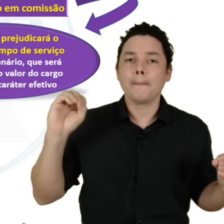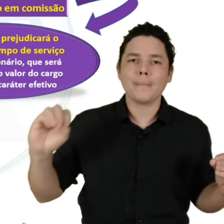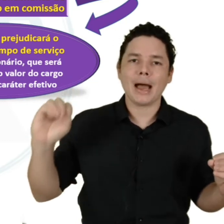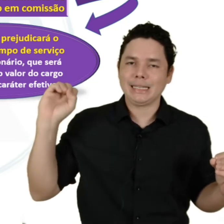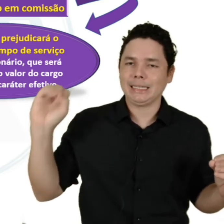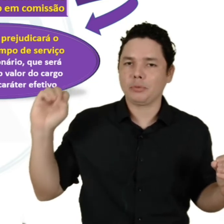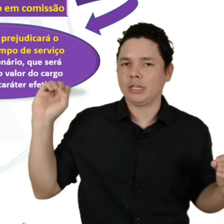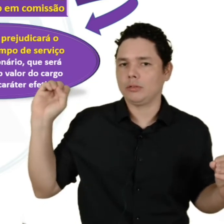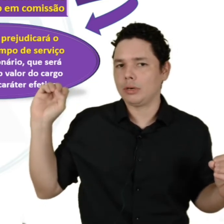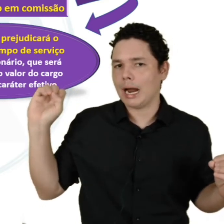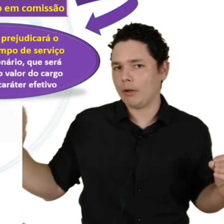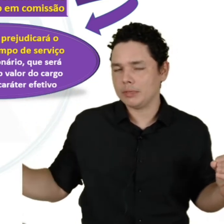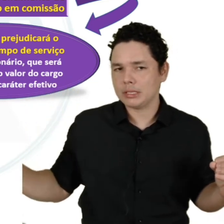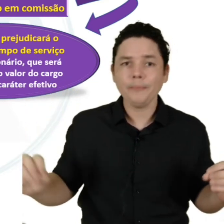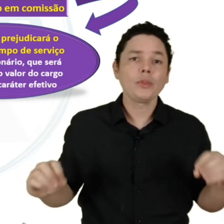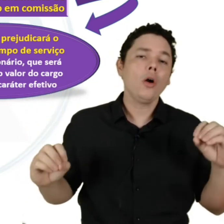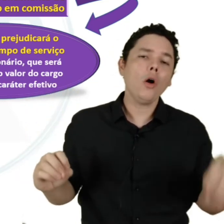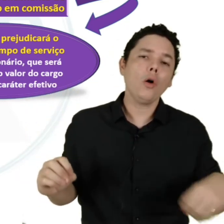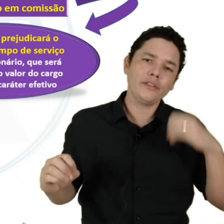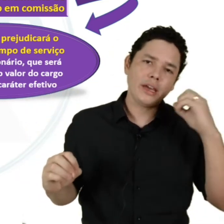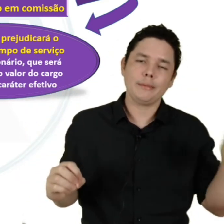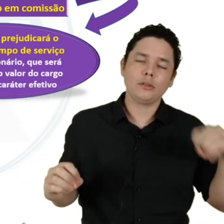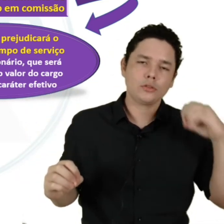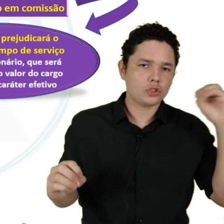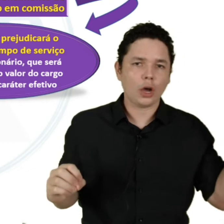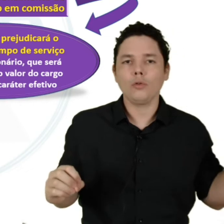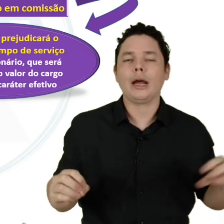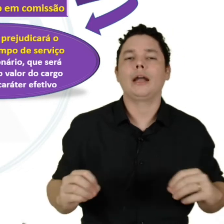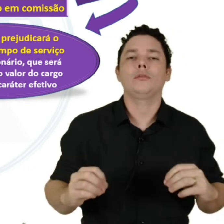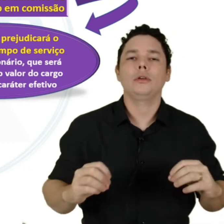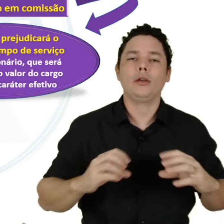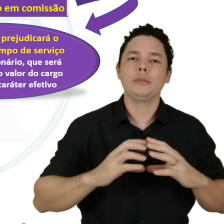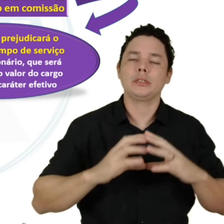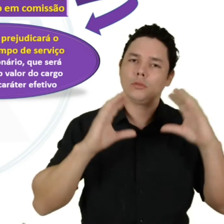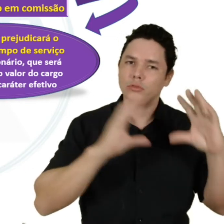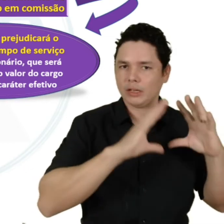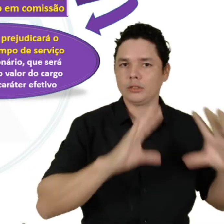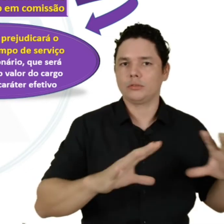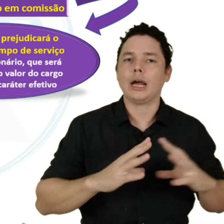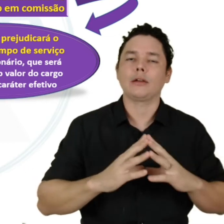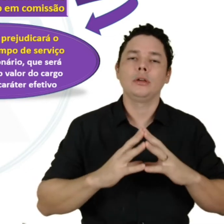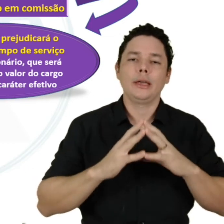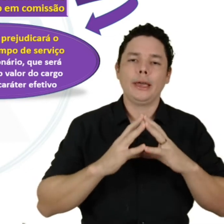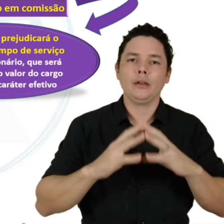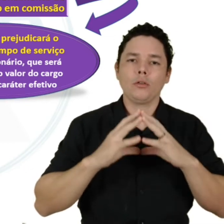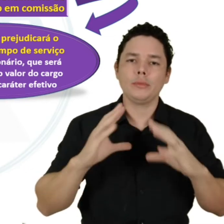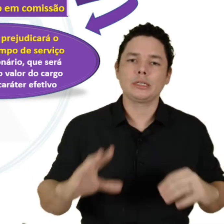vantagens, mais 70% do cargo em comissão, ou ele vai receber só o cargo em comissão, os valores do cargo em